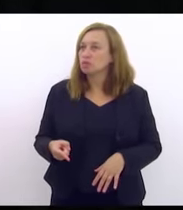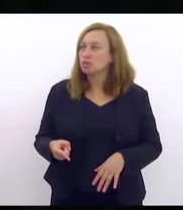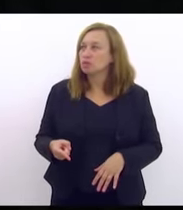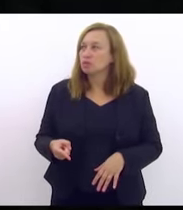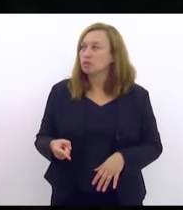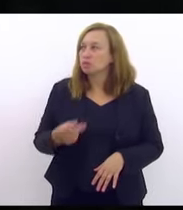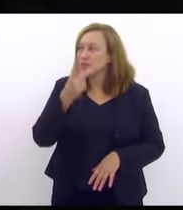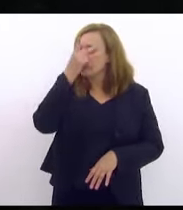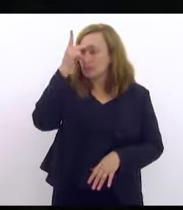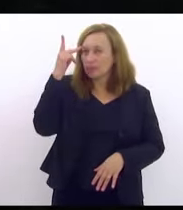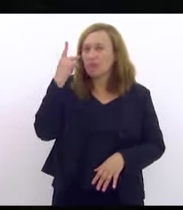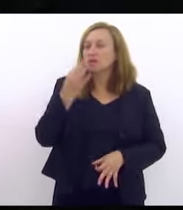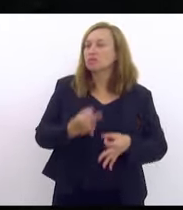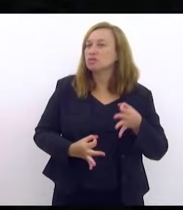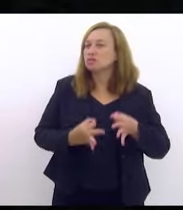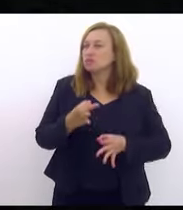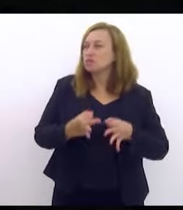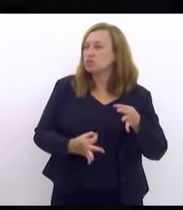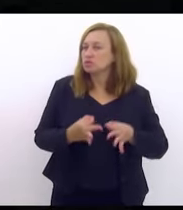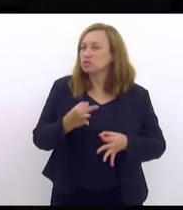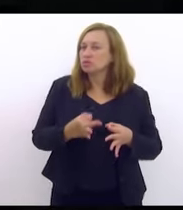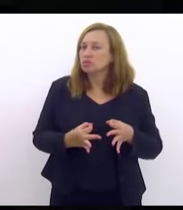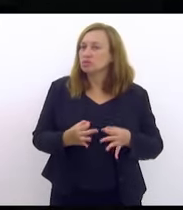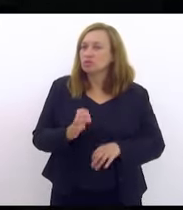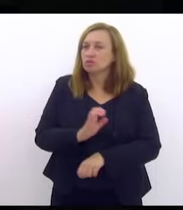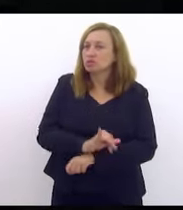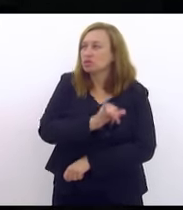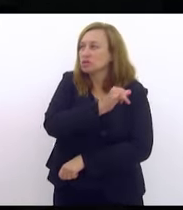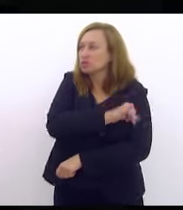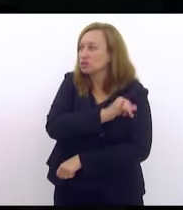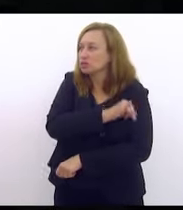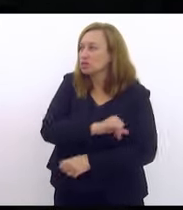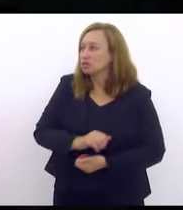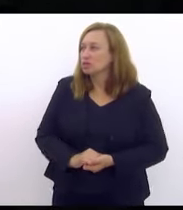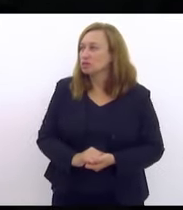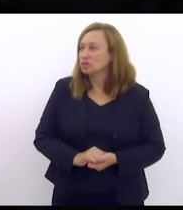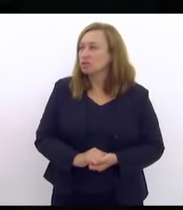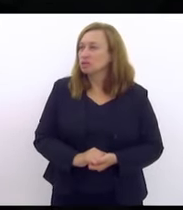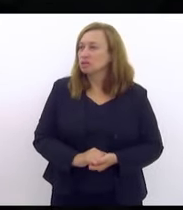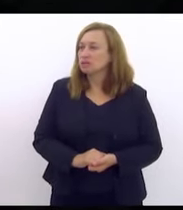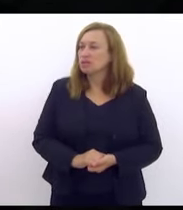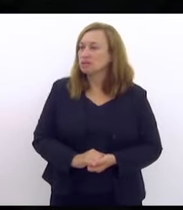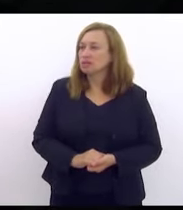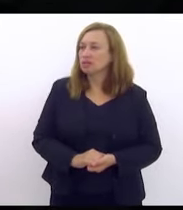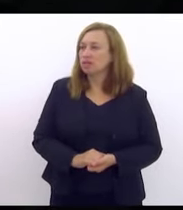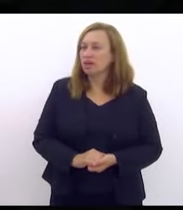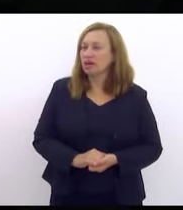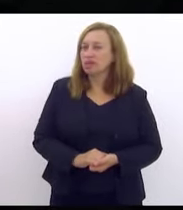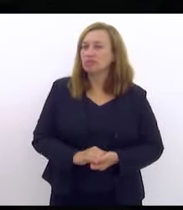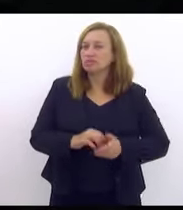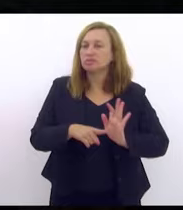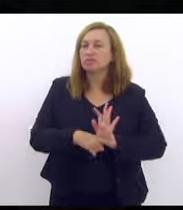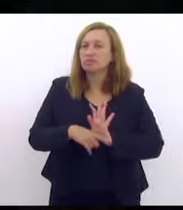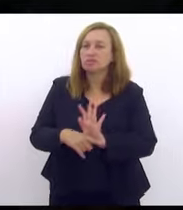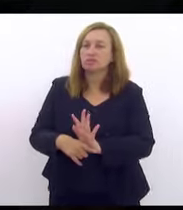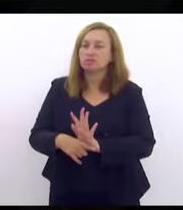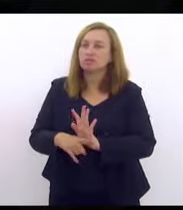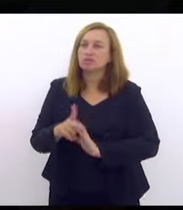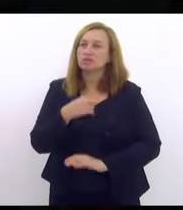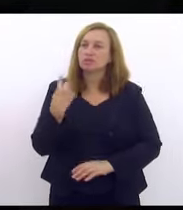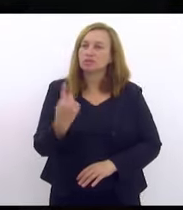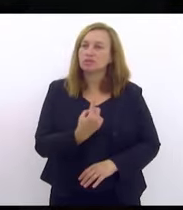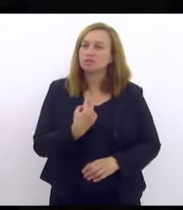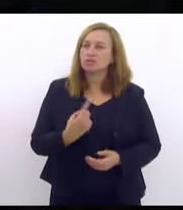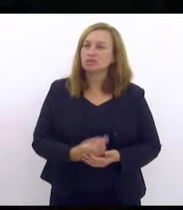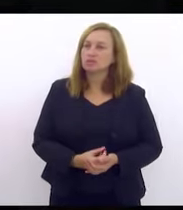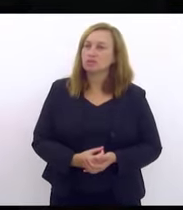5 mil pessoas jurídicas que devem o Estado do Rio de Janeiro no montante acima de 2 milhões e que ajudariam a gente a recompor